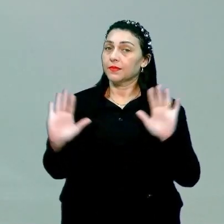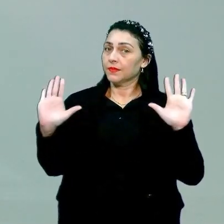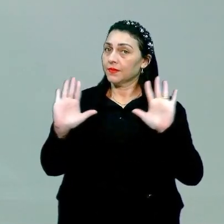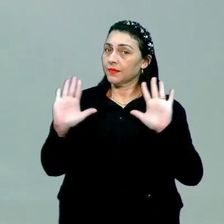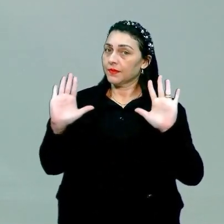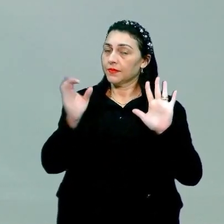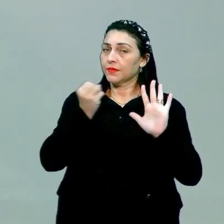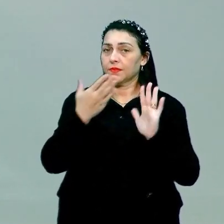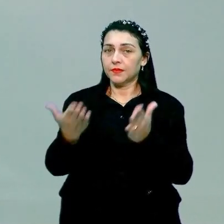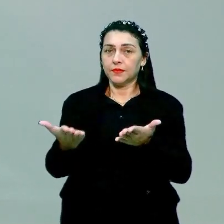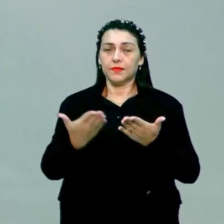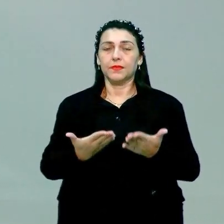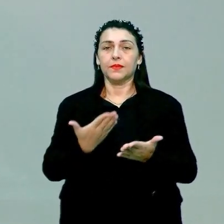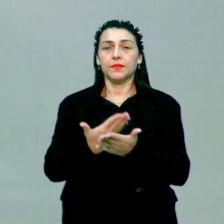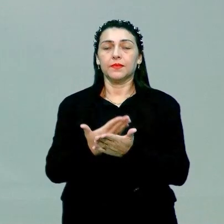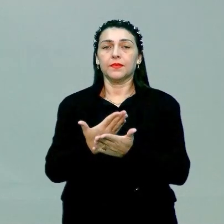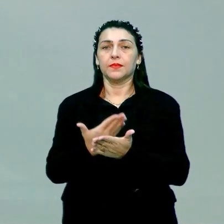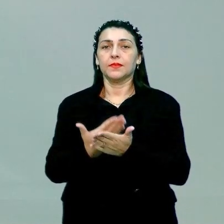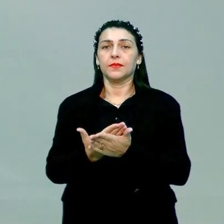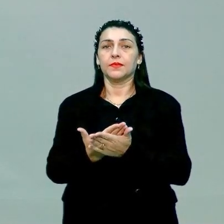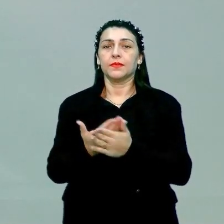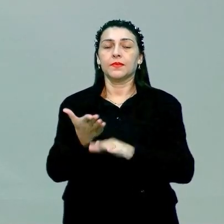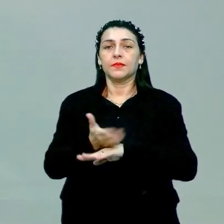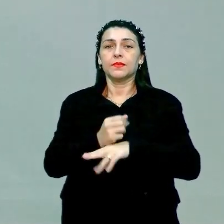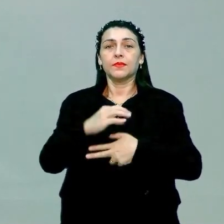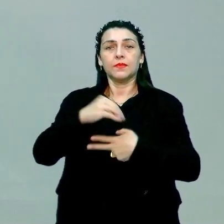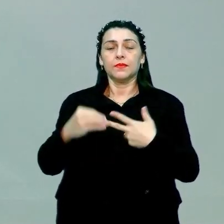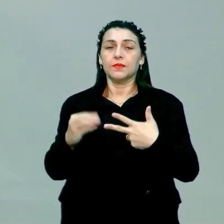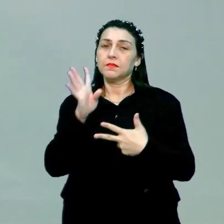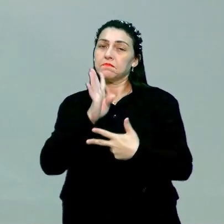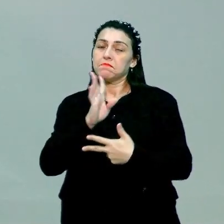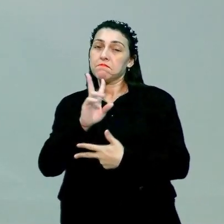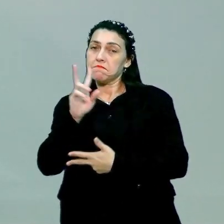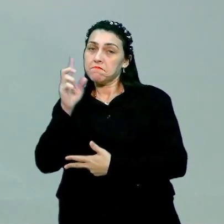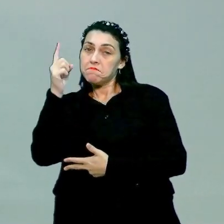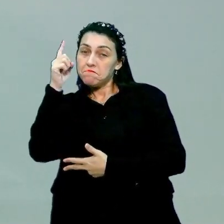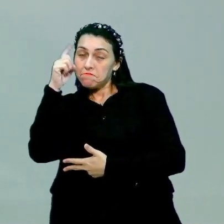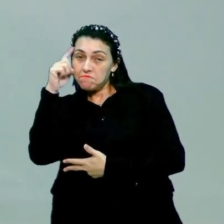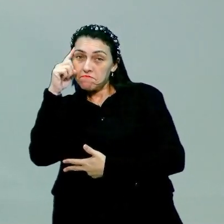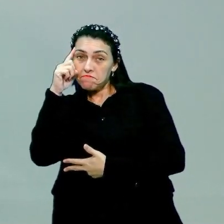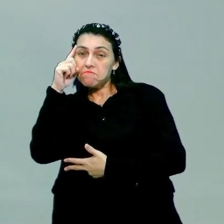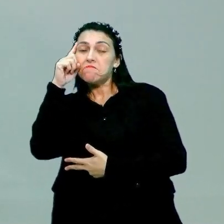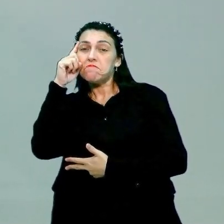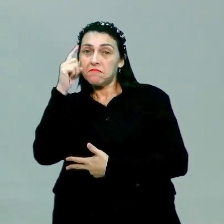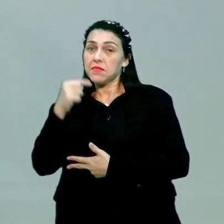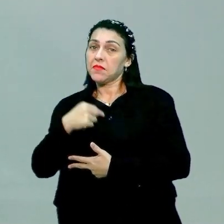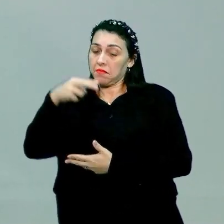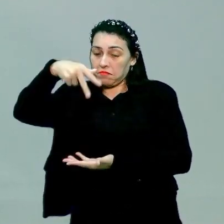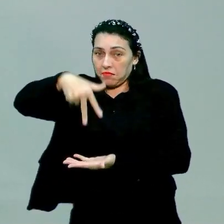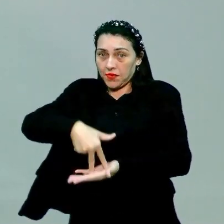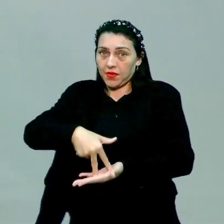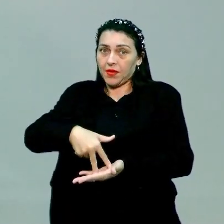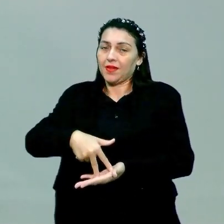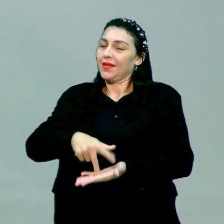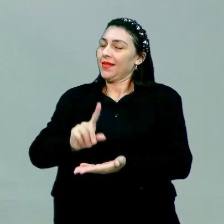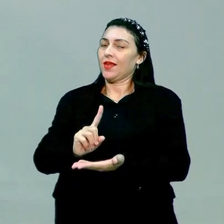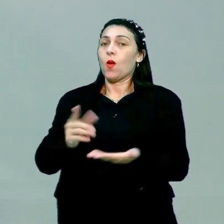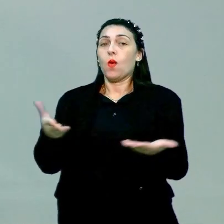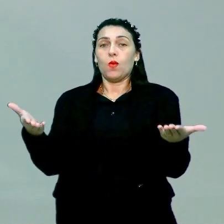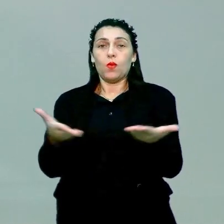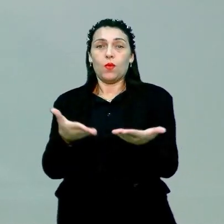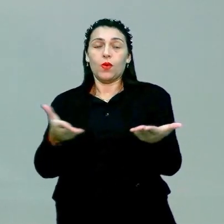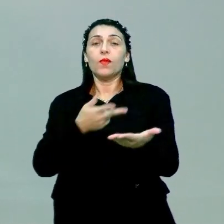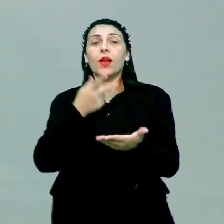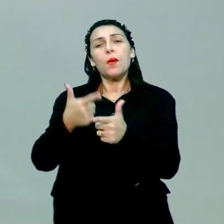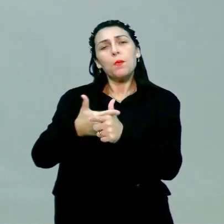Olá, sejam bem-vindos ao nosso Pré-ENEM Legal. Pensaram que ia se livrar de mim, né? De jeito nenhum. Hoje nós vamos falar